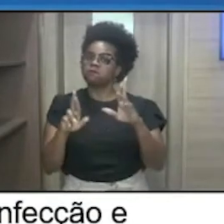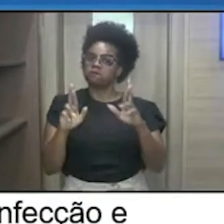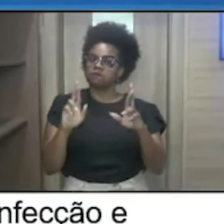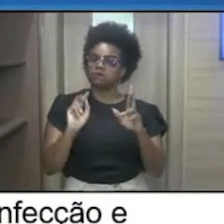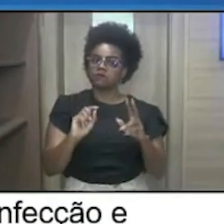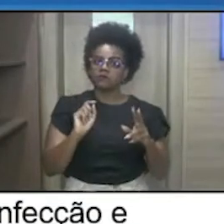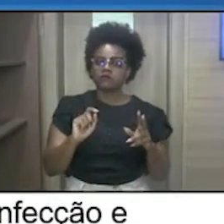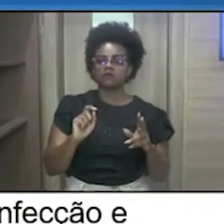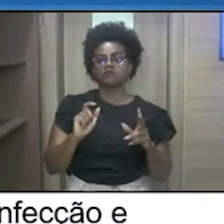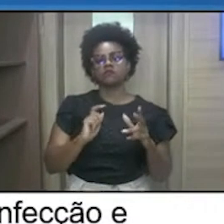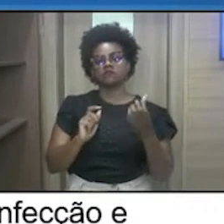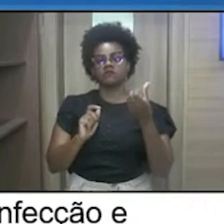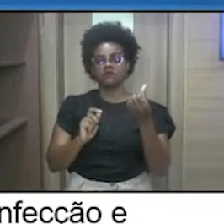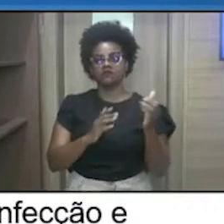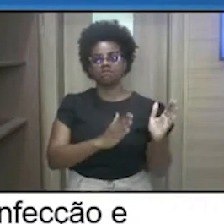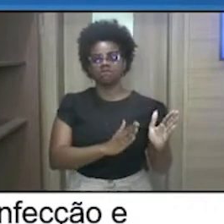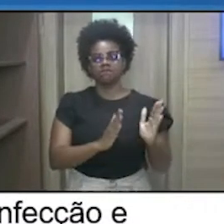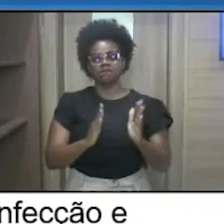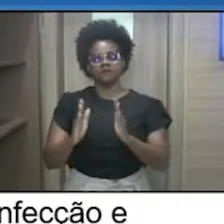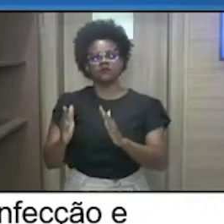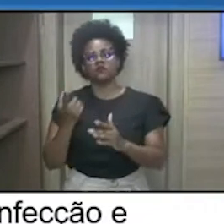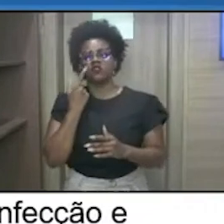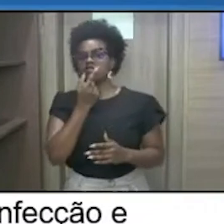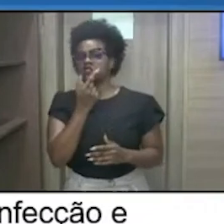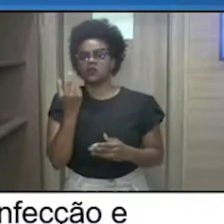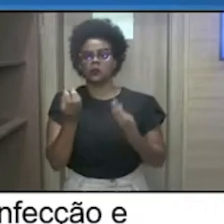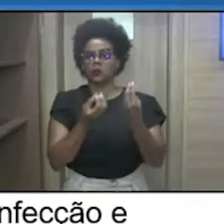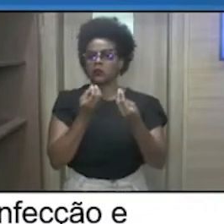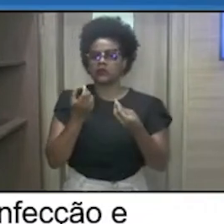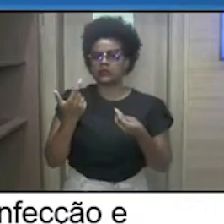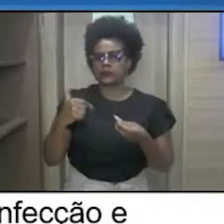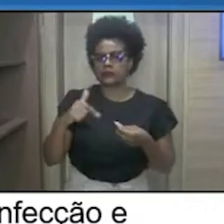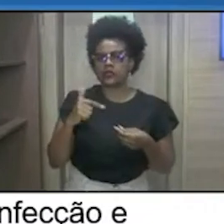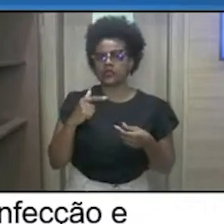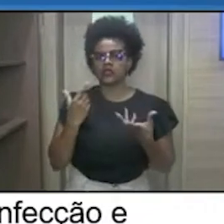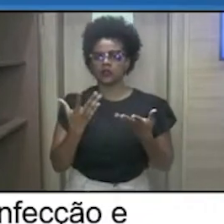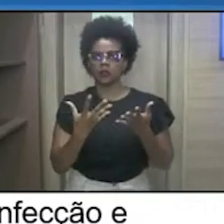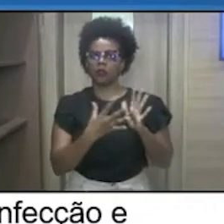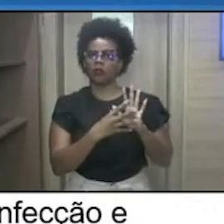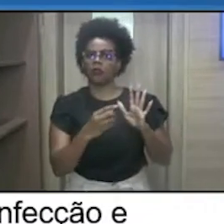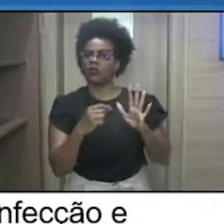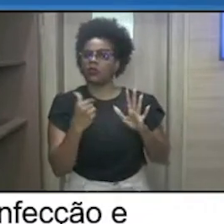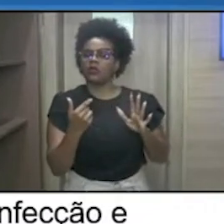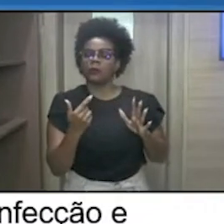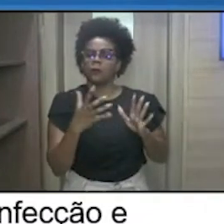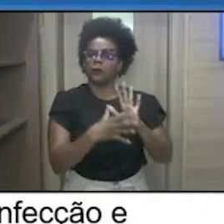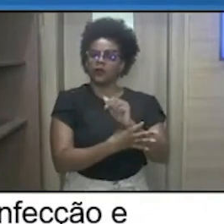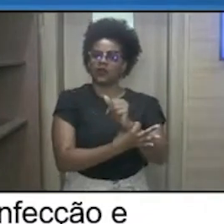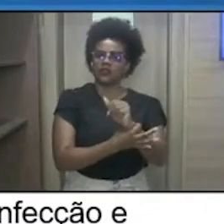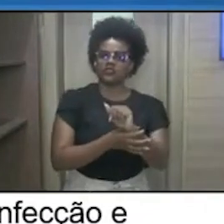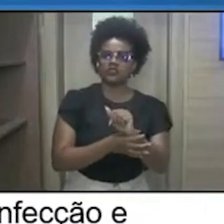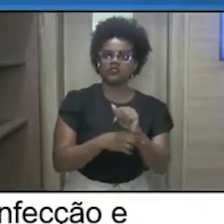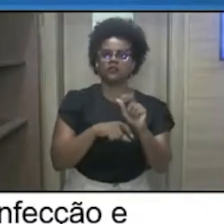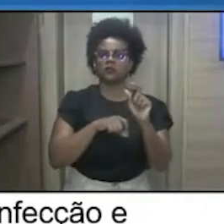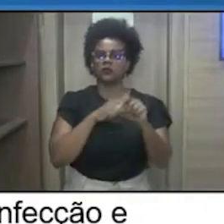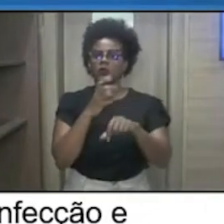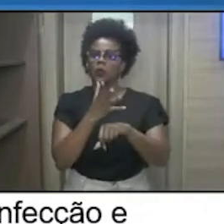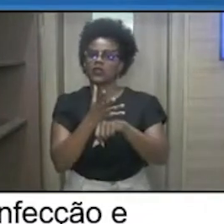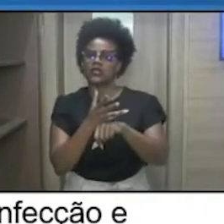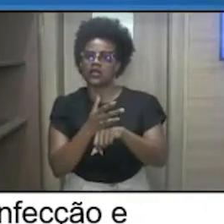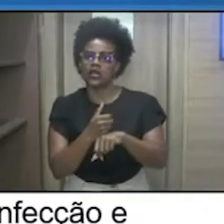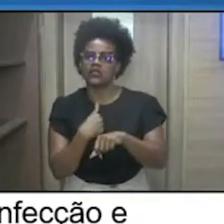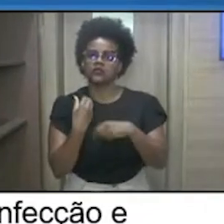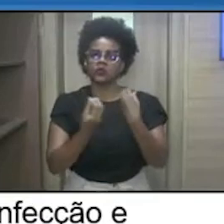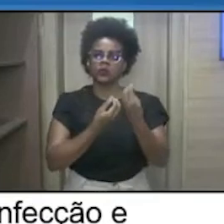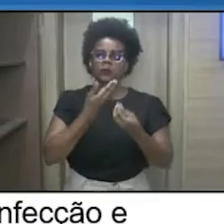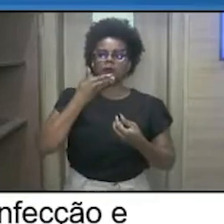prótese seja de 6 etapas. Por quê? Se você não tem uma moldagem funcional, com a segunda moldagem, a garantia de uma qualidade